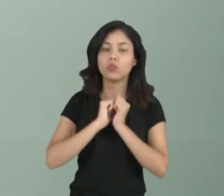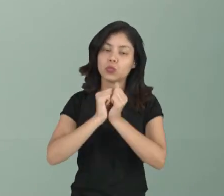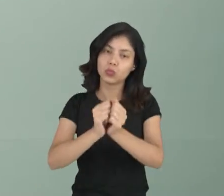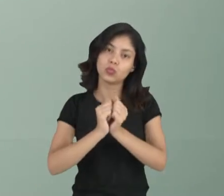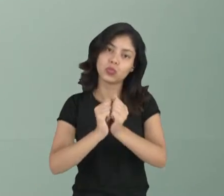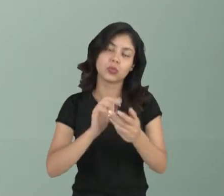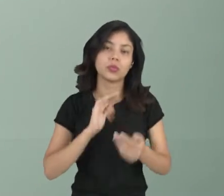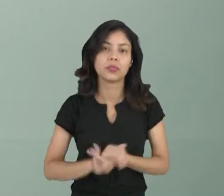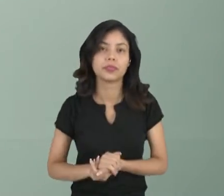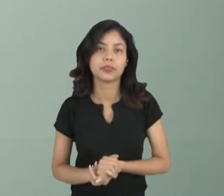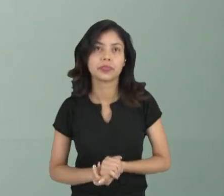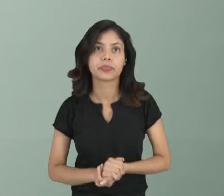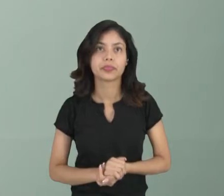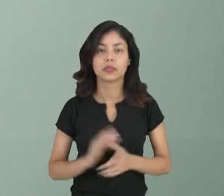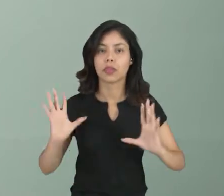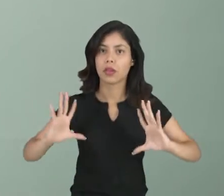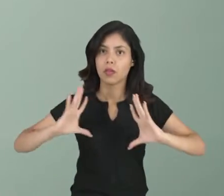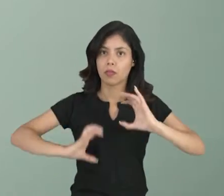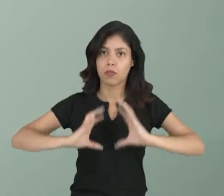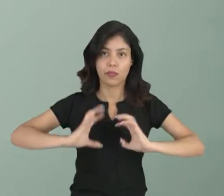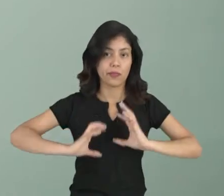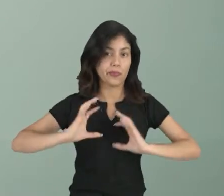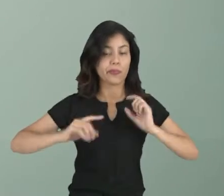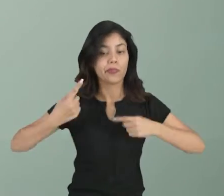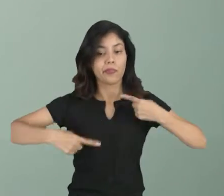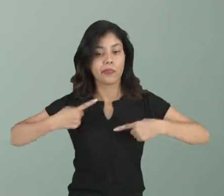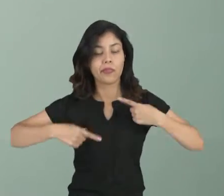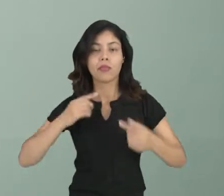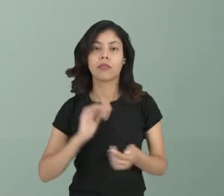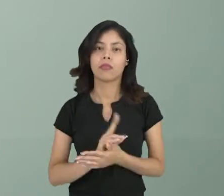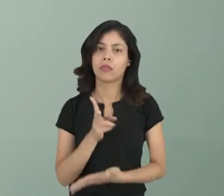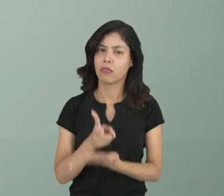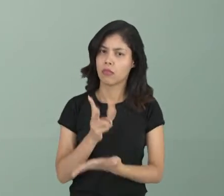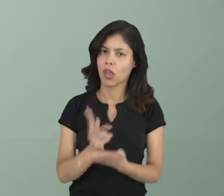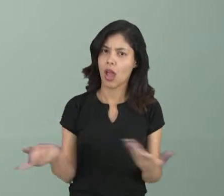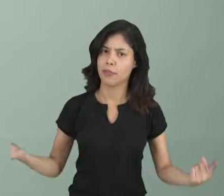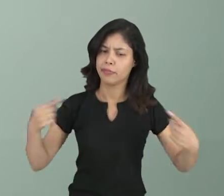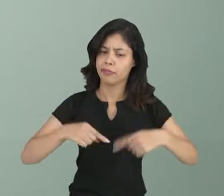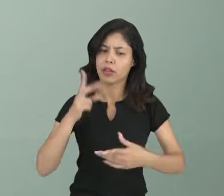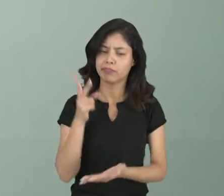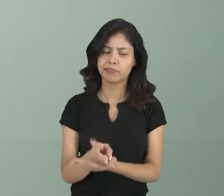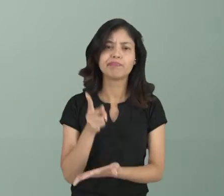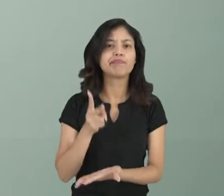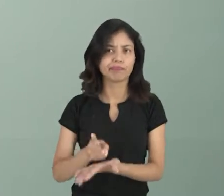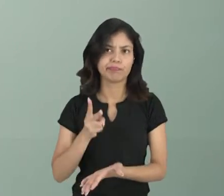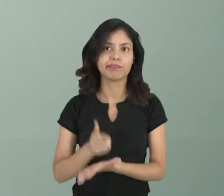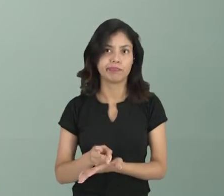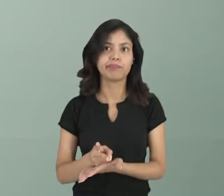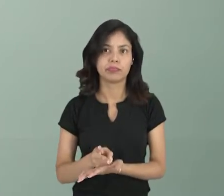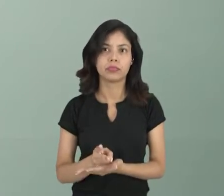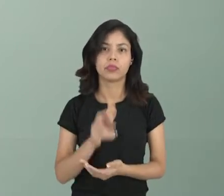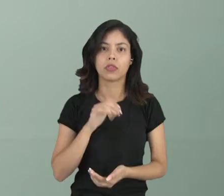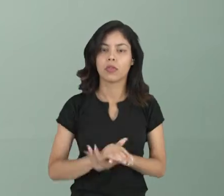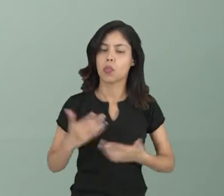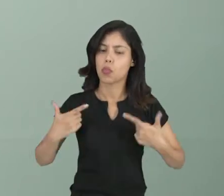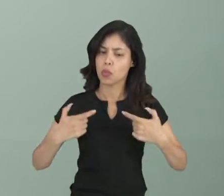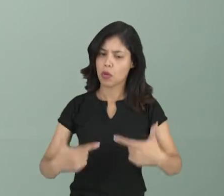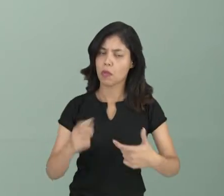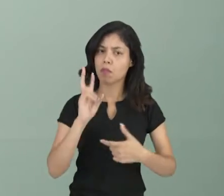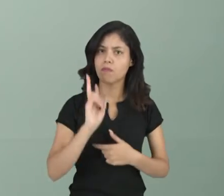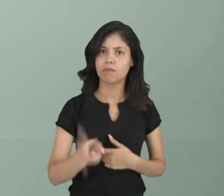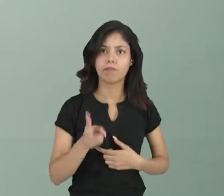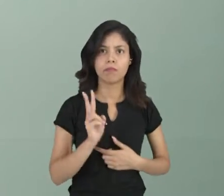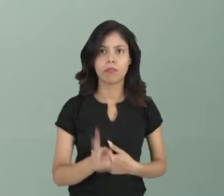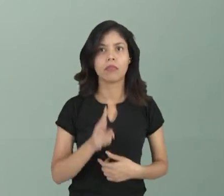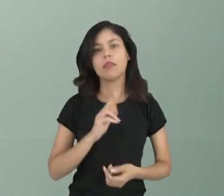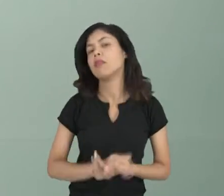que vão, então, estar nesse confronto, tá? Nessa ameaça constante aí de uma guerra, tá bom? Então, a